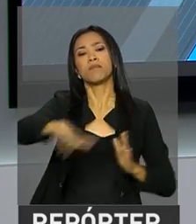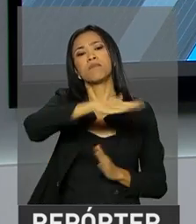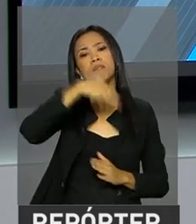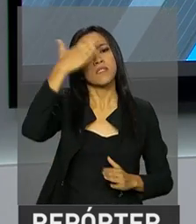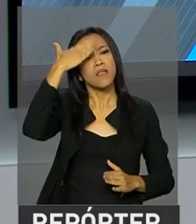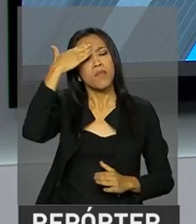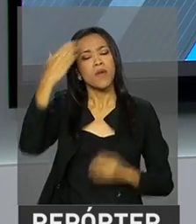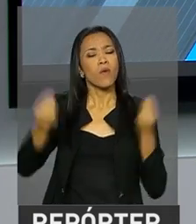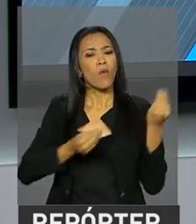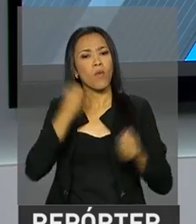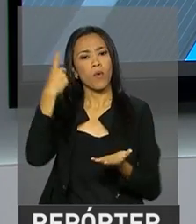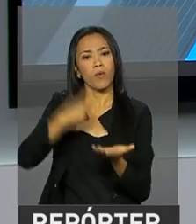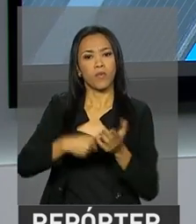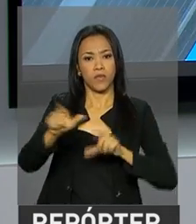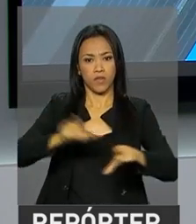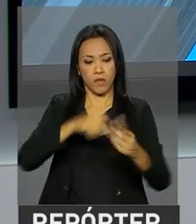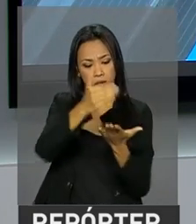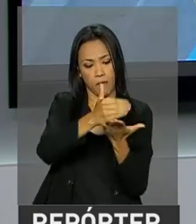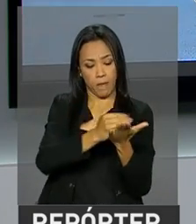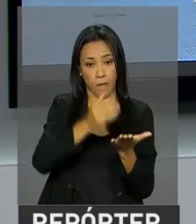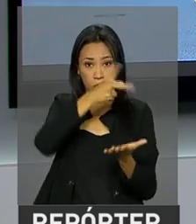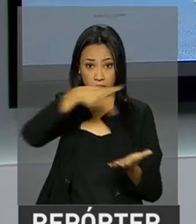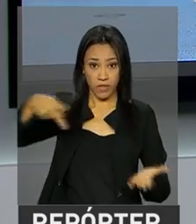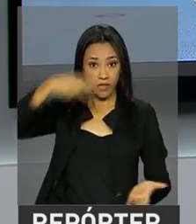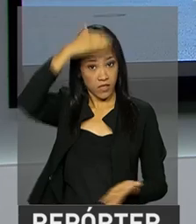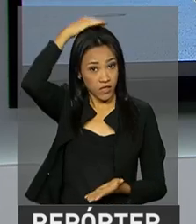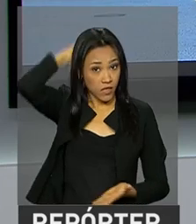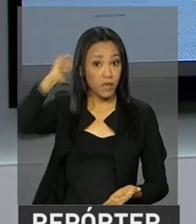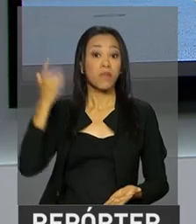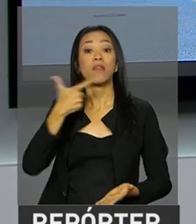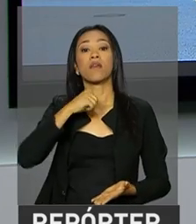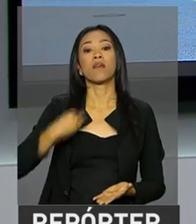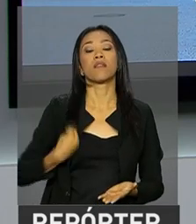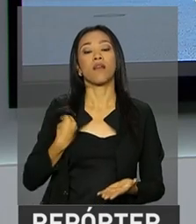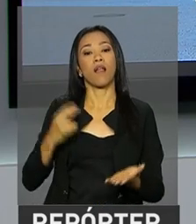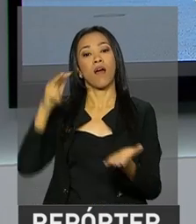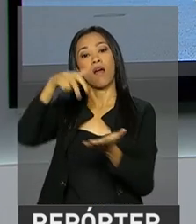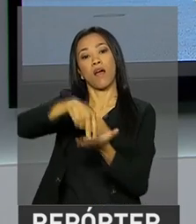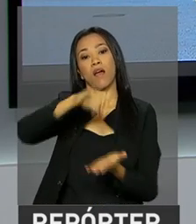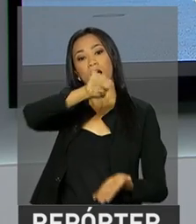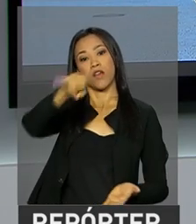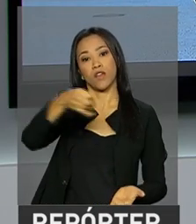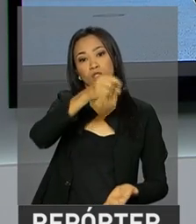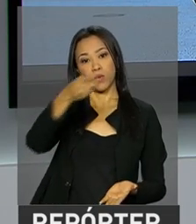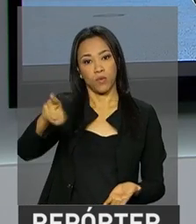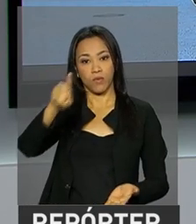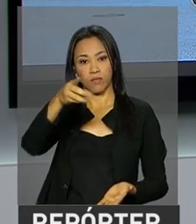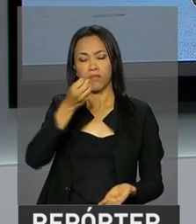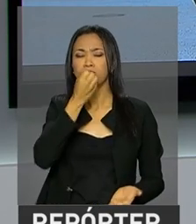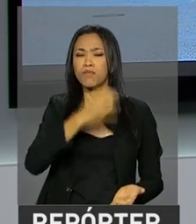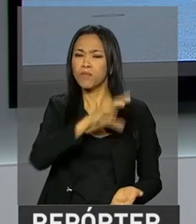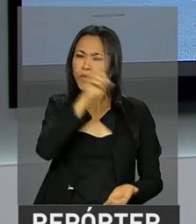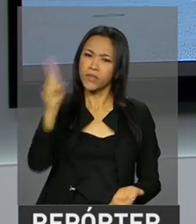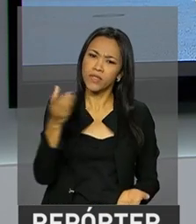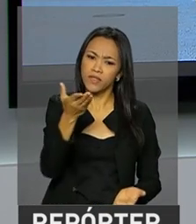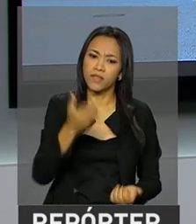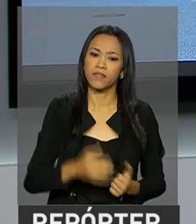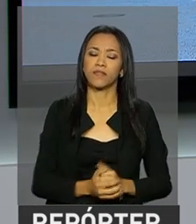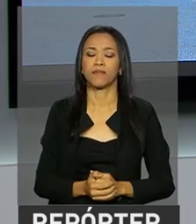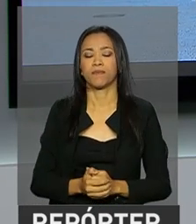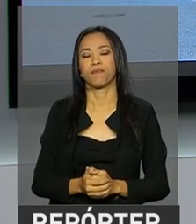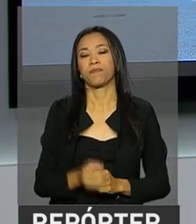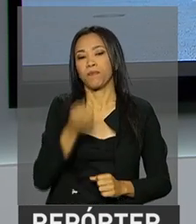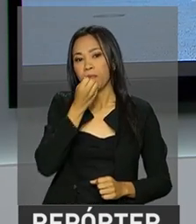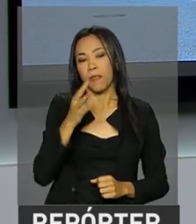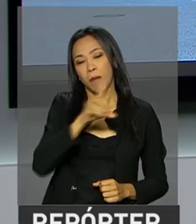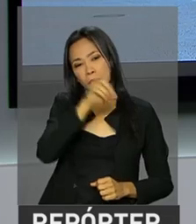da agenda de hoje do presidente Michel Temer. Quem está por lá é o João Pedro Neto. Oi, João Pedro, bom dia para você. Oi, Leandro, bom dia para